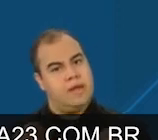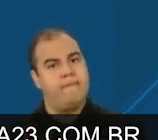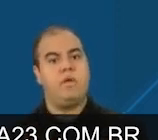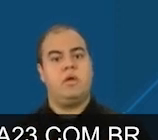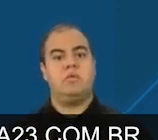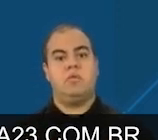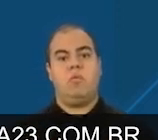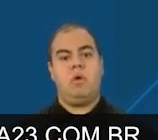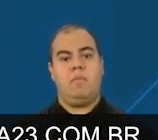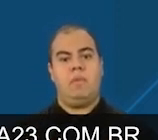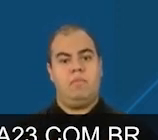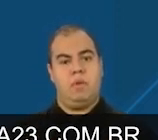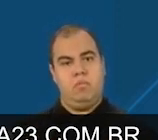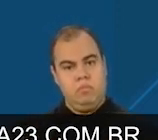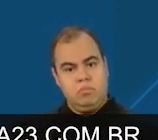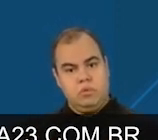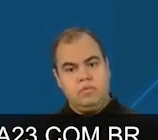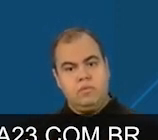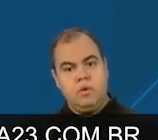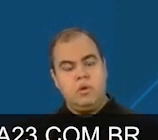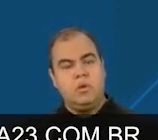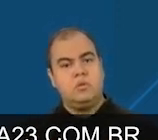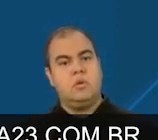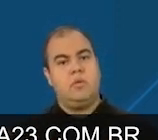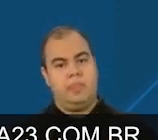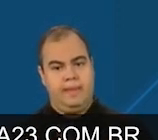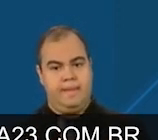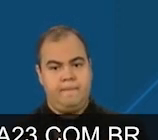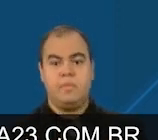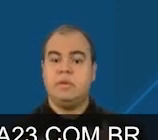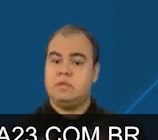aplicativo privado, onde a empresa